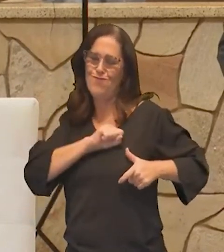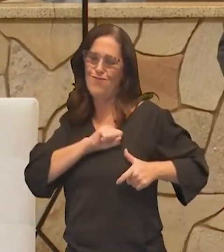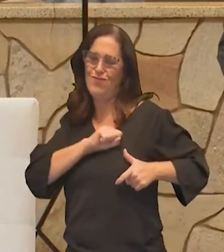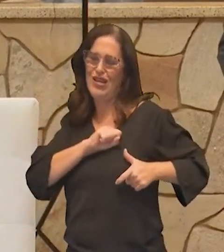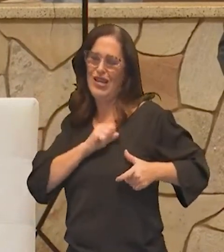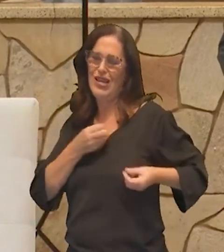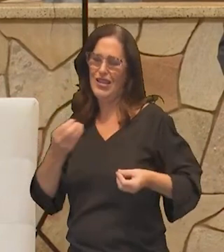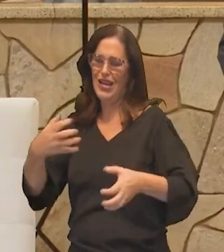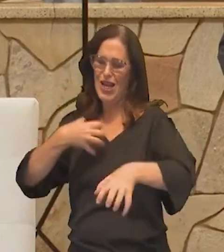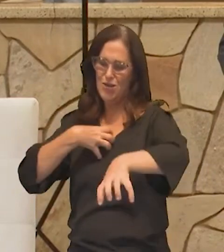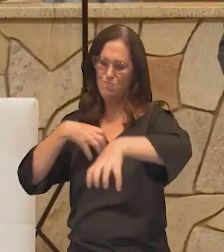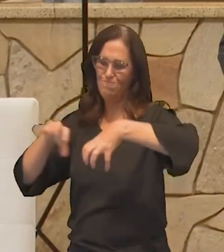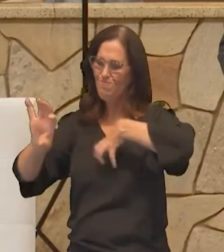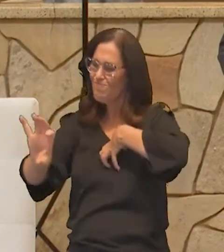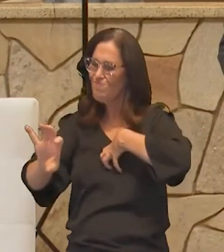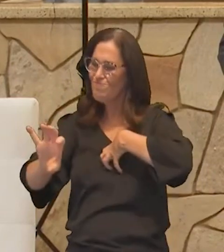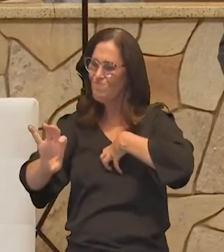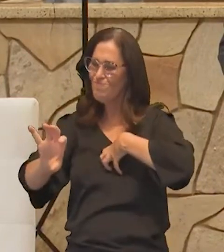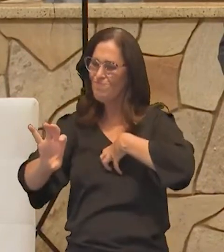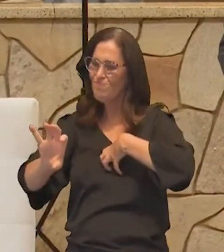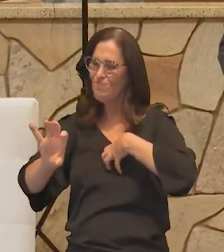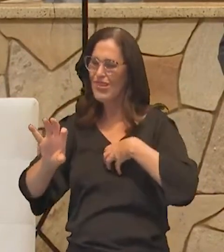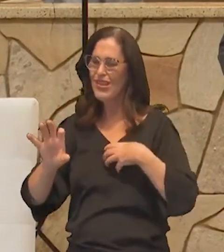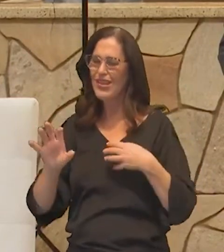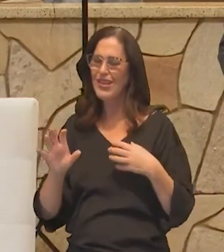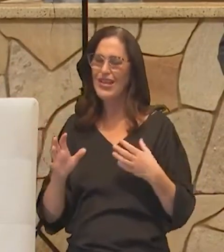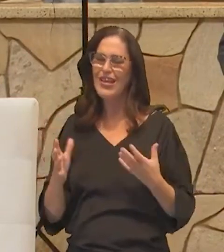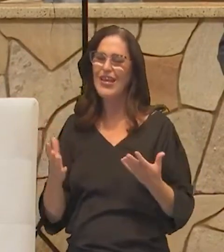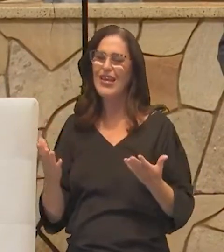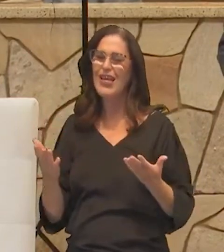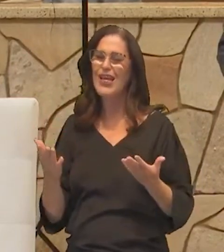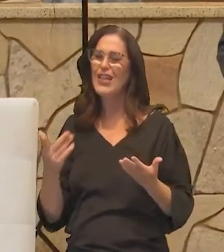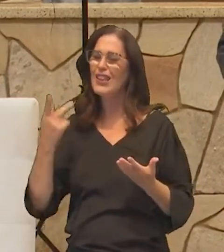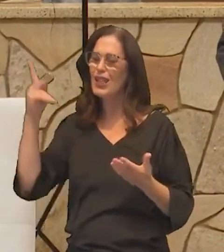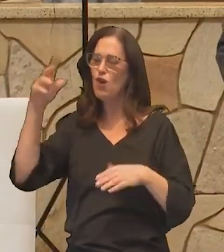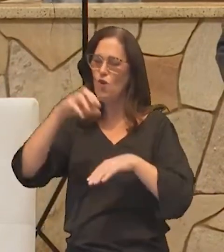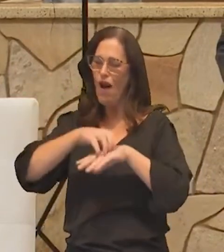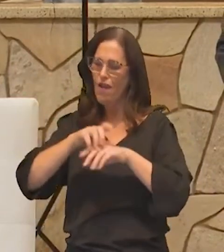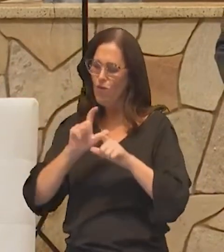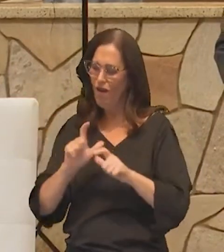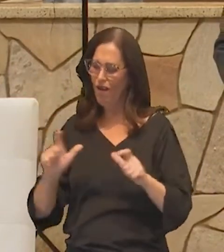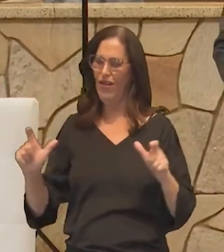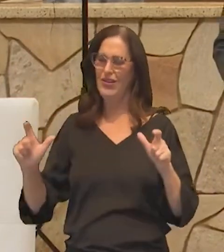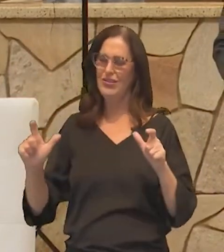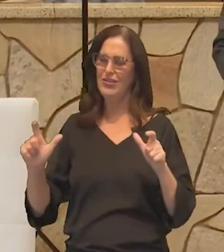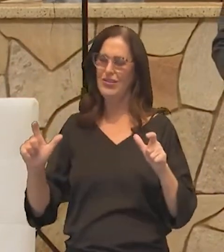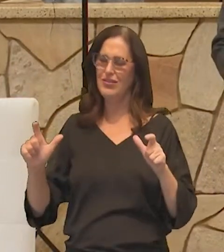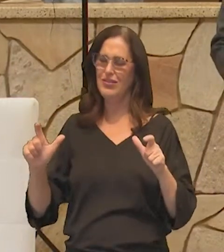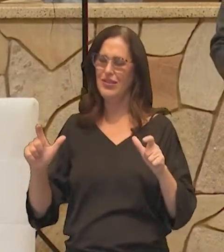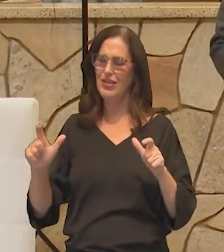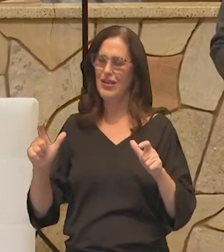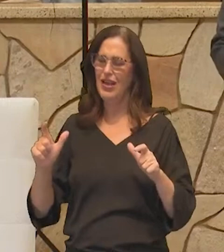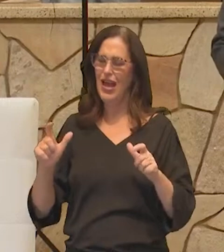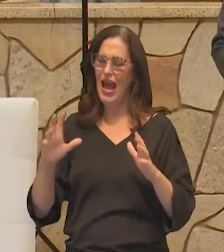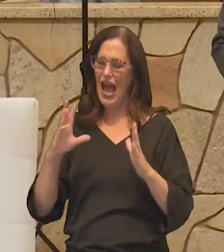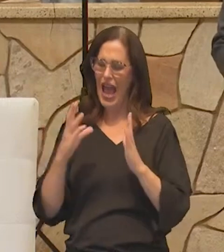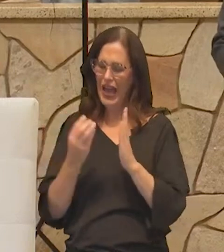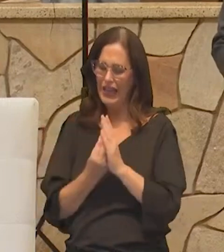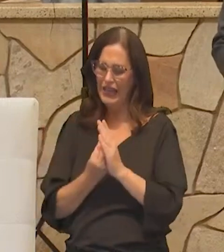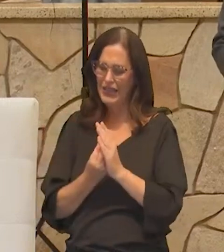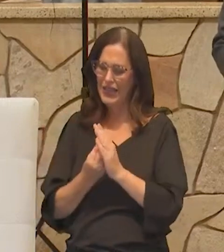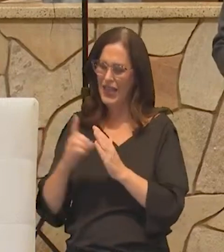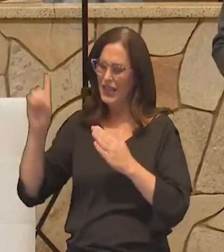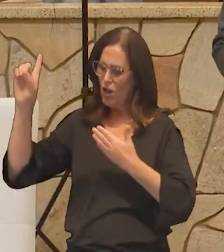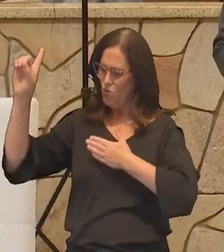pelo próximo. E que assim, Deus, o Teu reino cresça, que assim, Deus, essa igreja